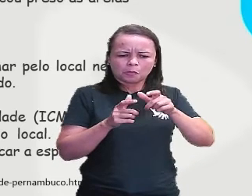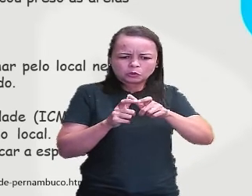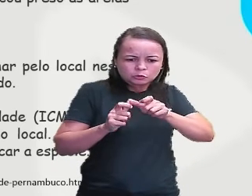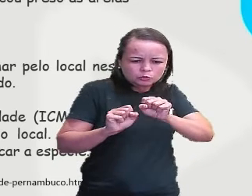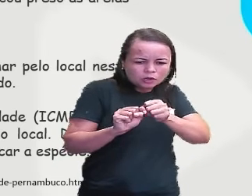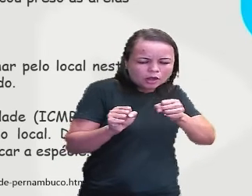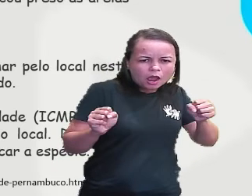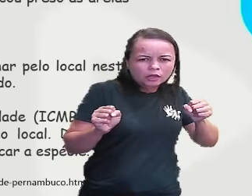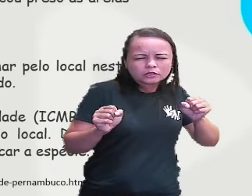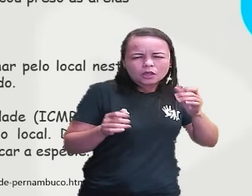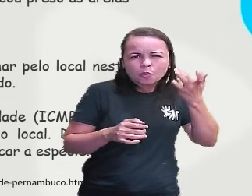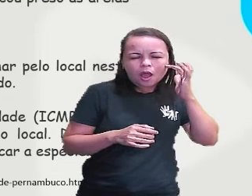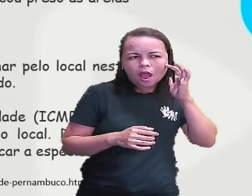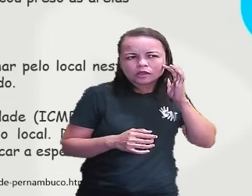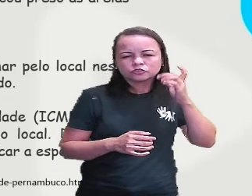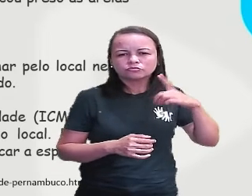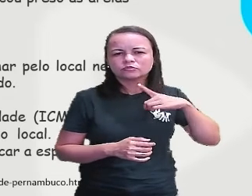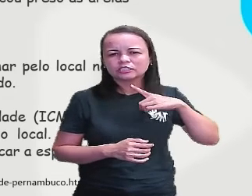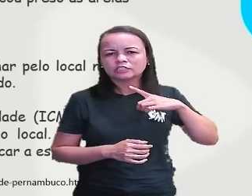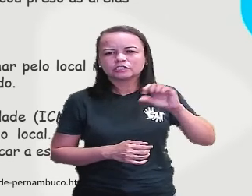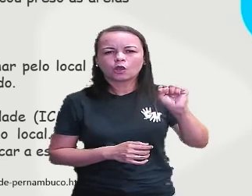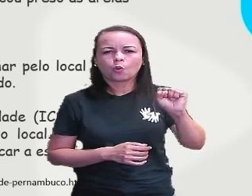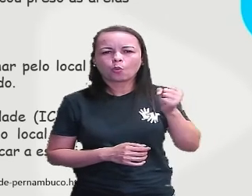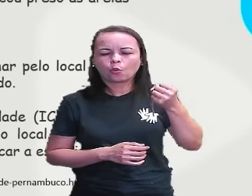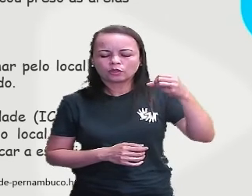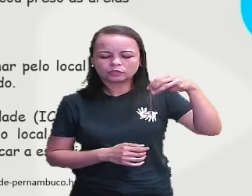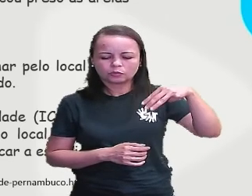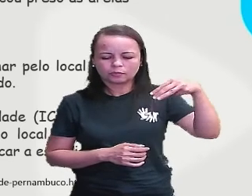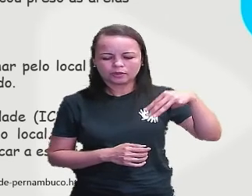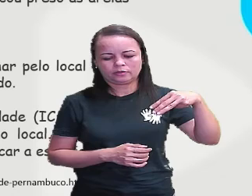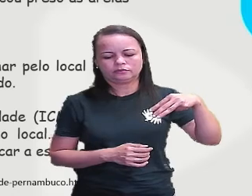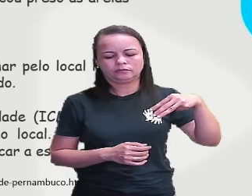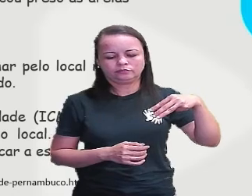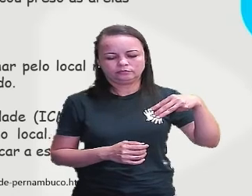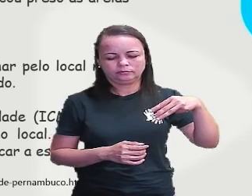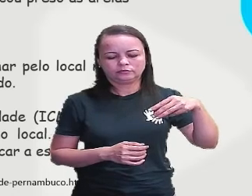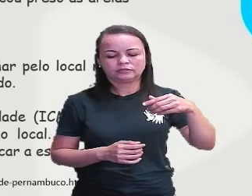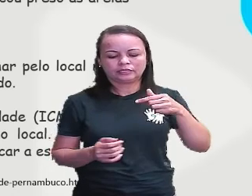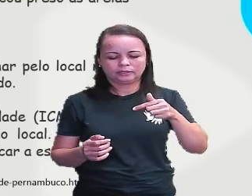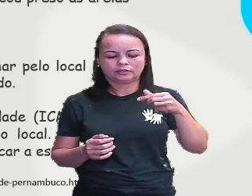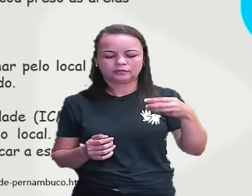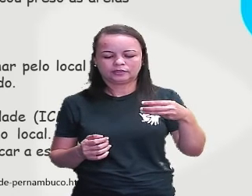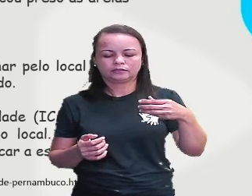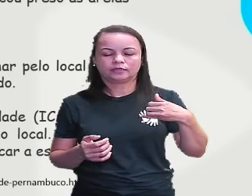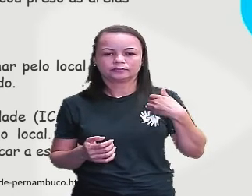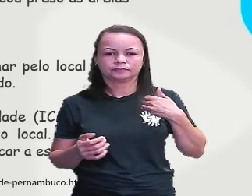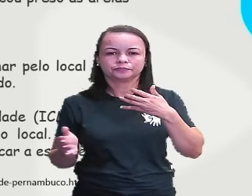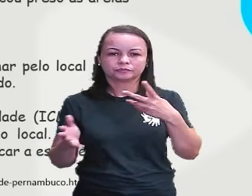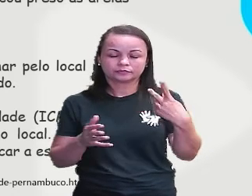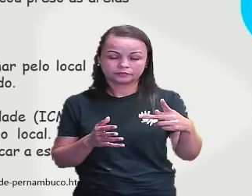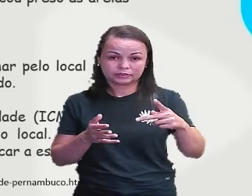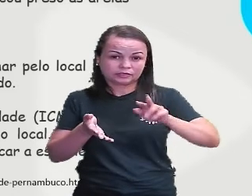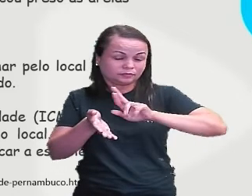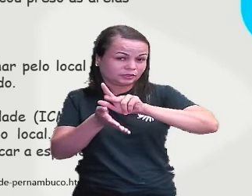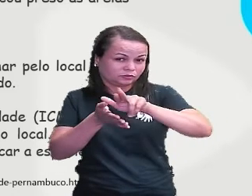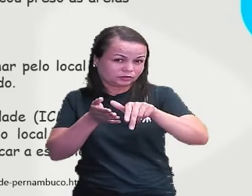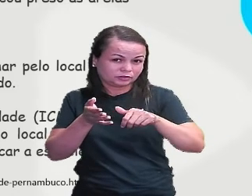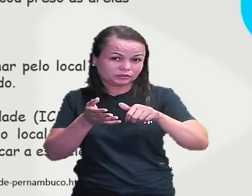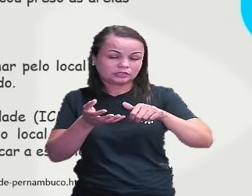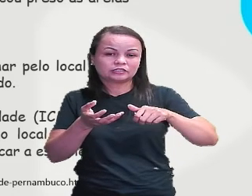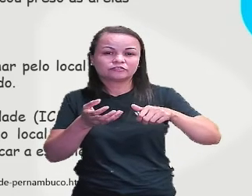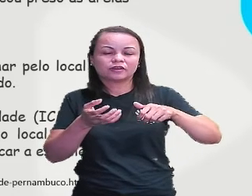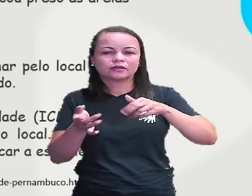8 metros, disse o aposentado. Uma equipe do Instituto Chico Mendes de Conservação da Biodiversidade,